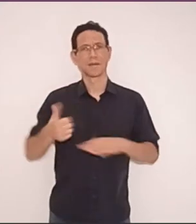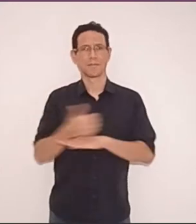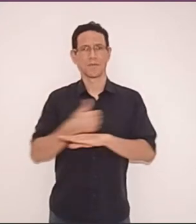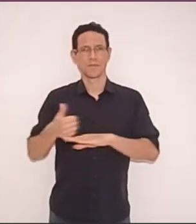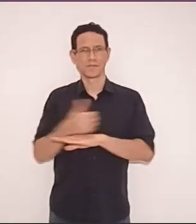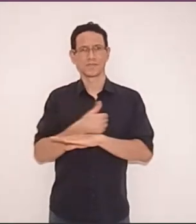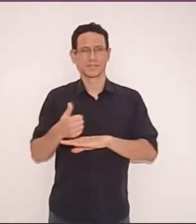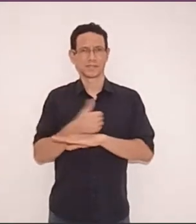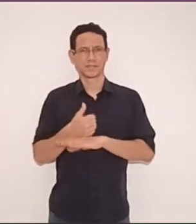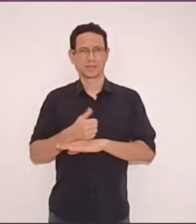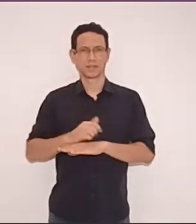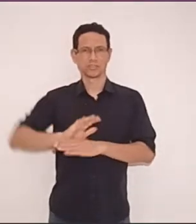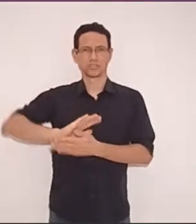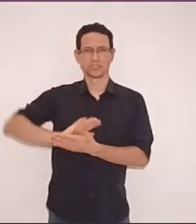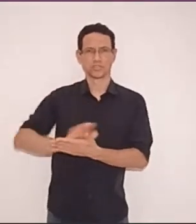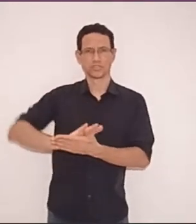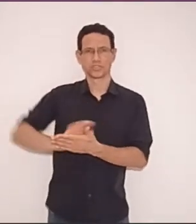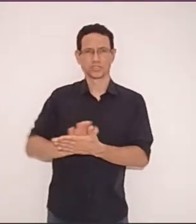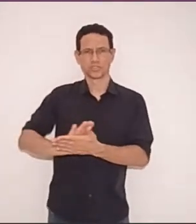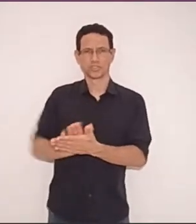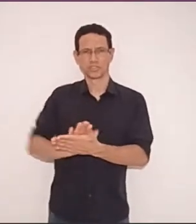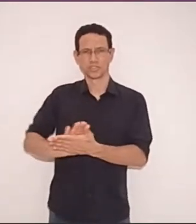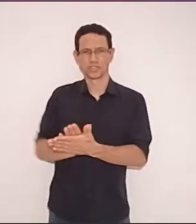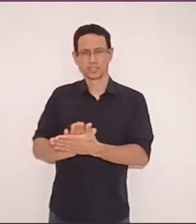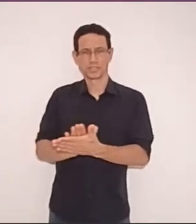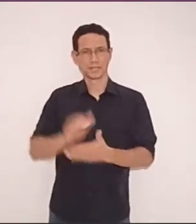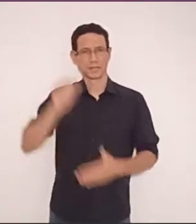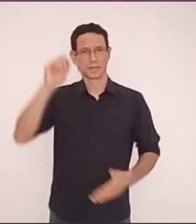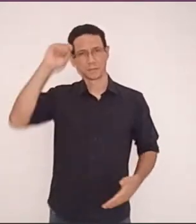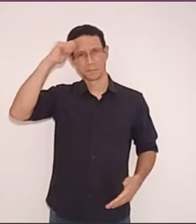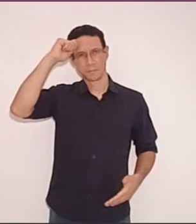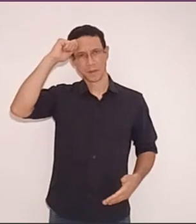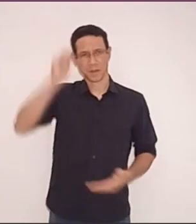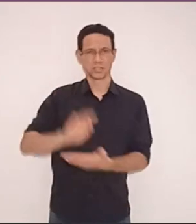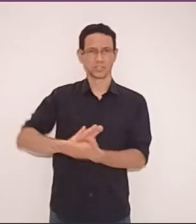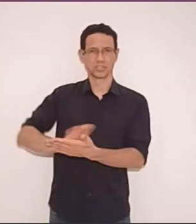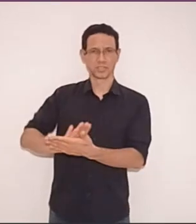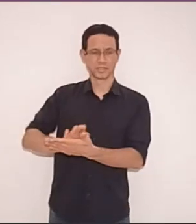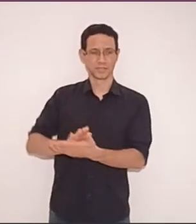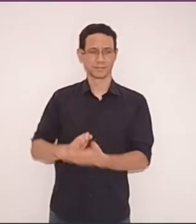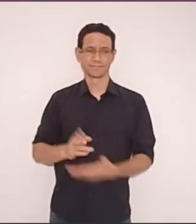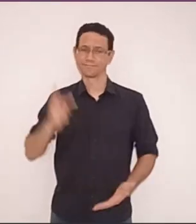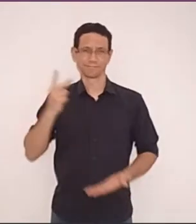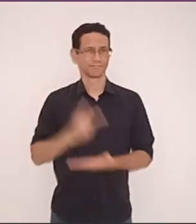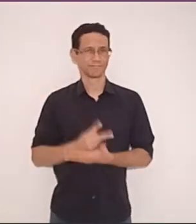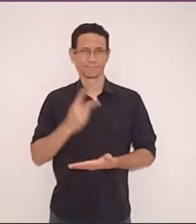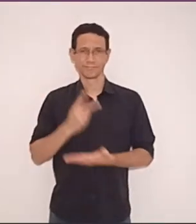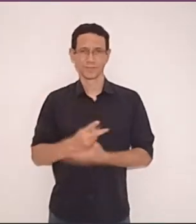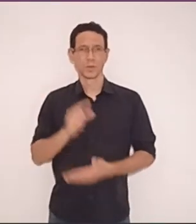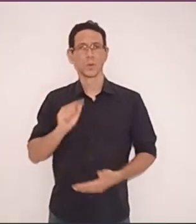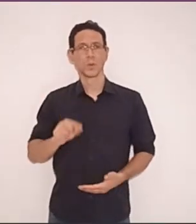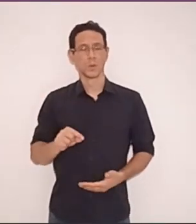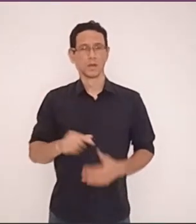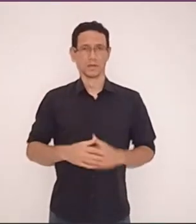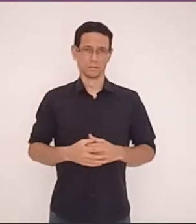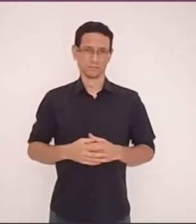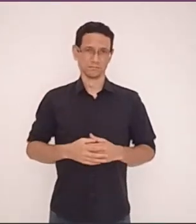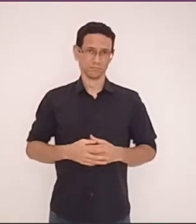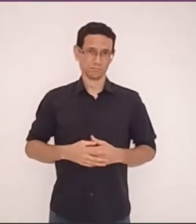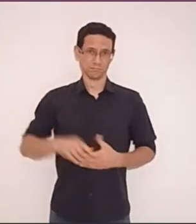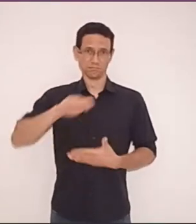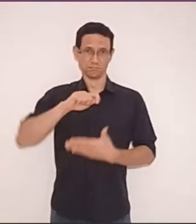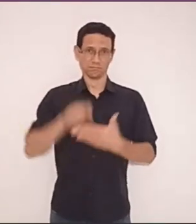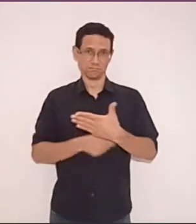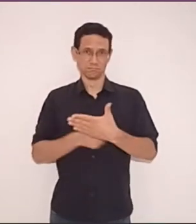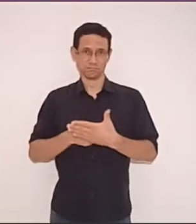profissão E aí vai nesse tempo e deixar escurecido né que quanto mais preto melhor para sempre deixar escurecido que quem não quem não